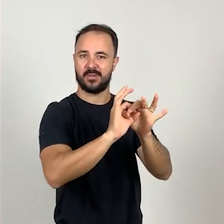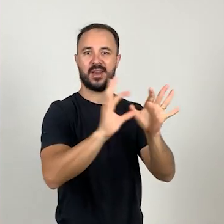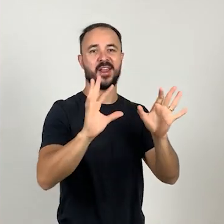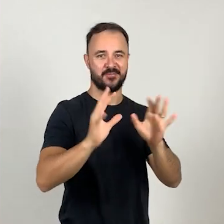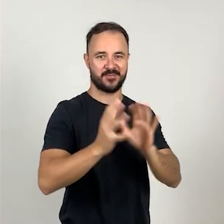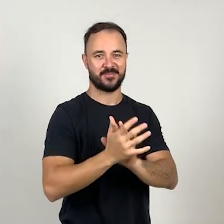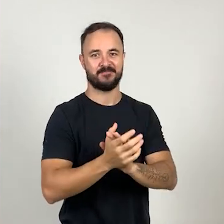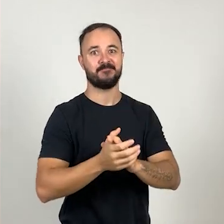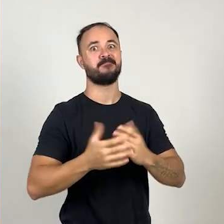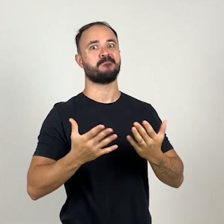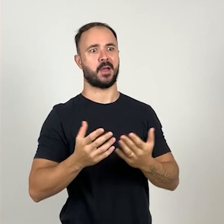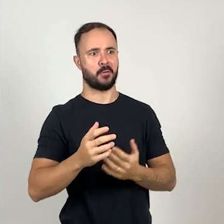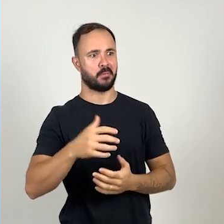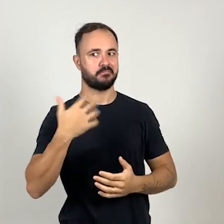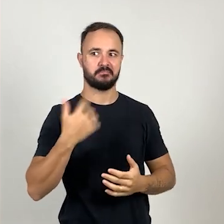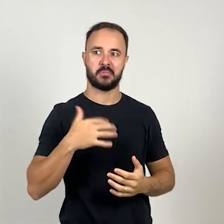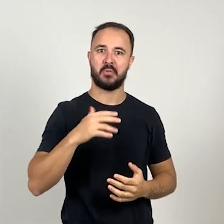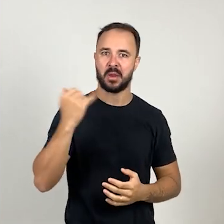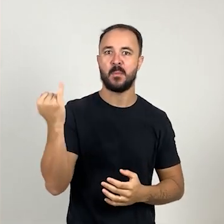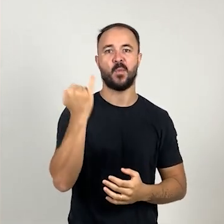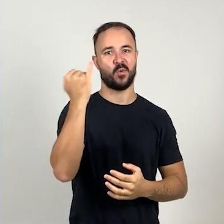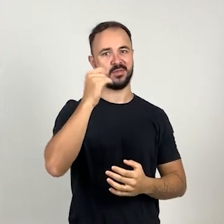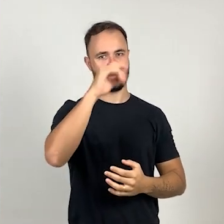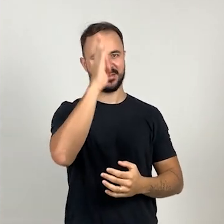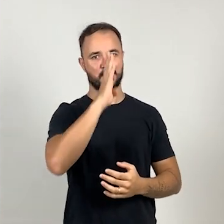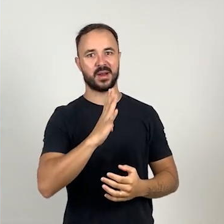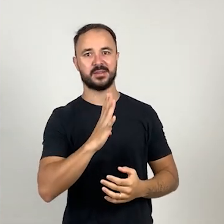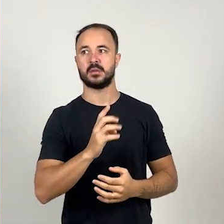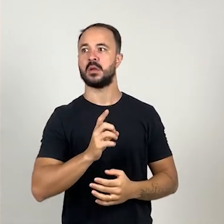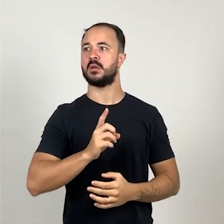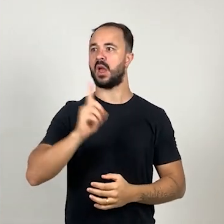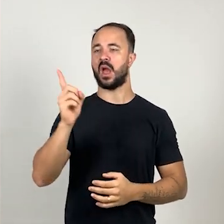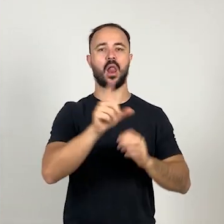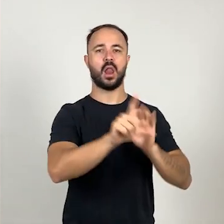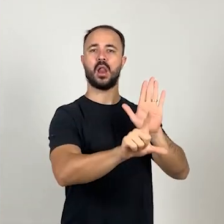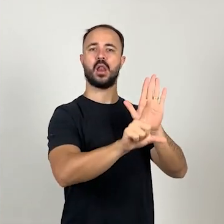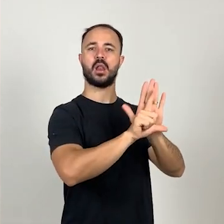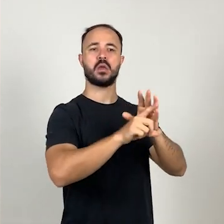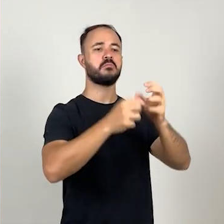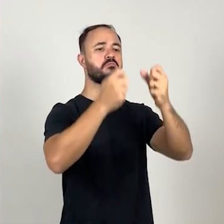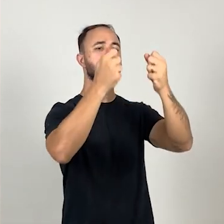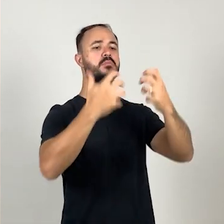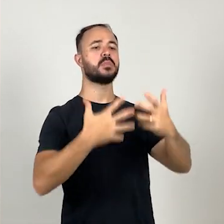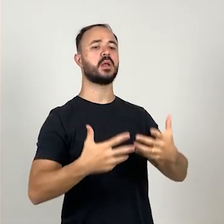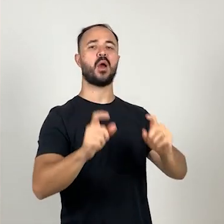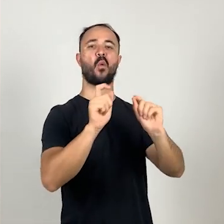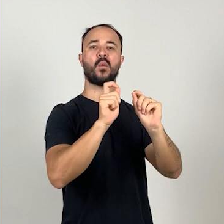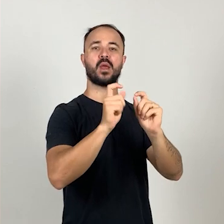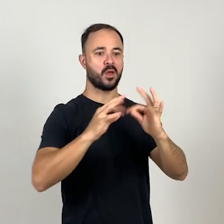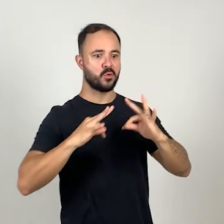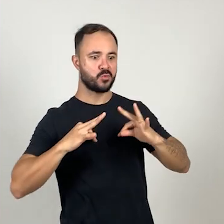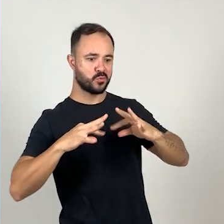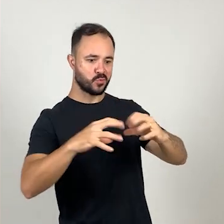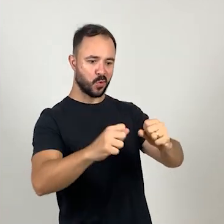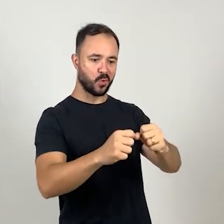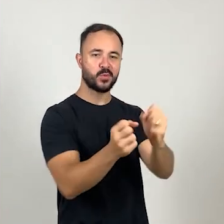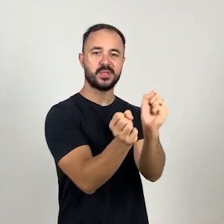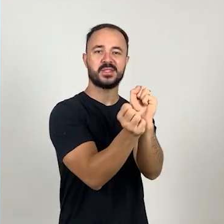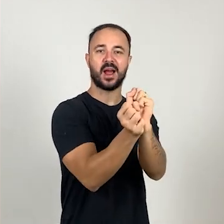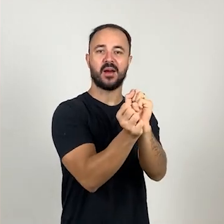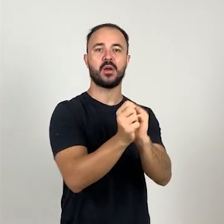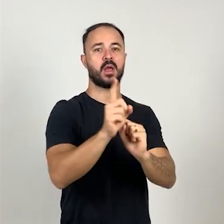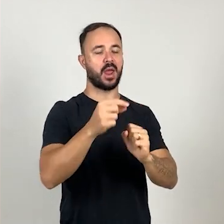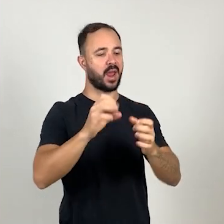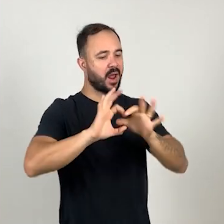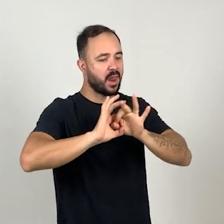a liberdade de todas as pessoas escravizadas do país e afirmava que todos seriam considerados livres.